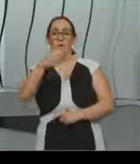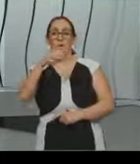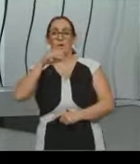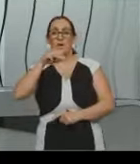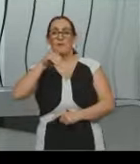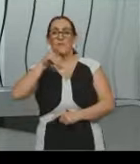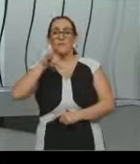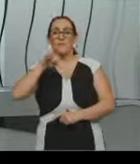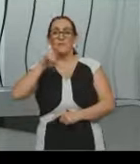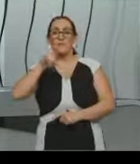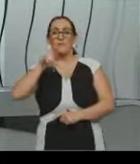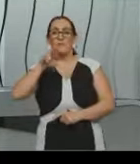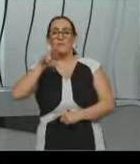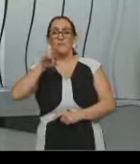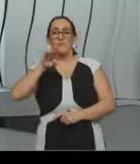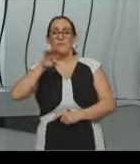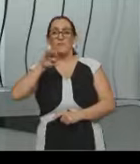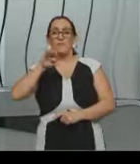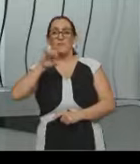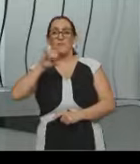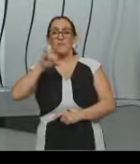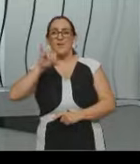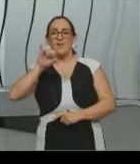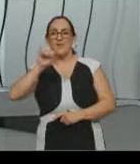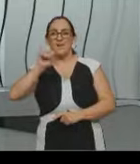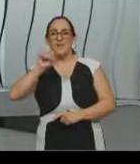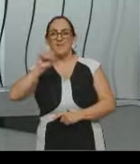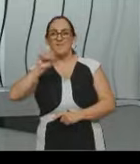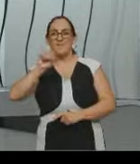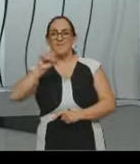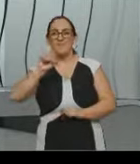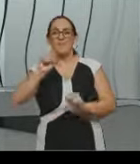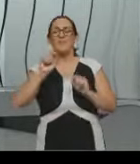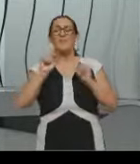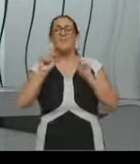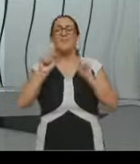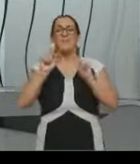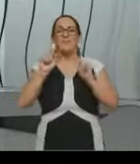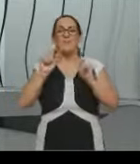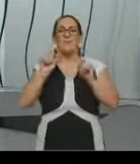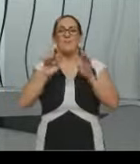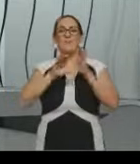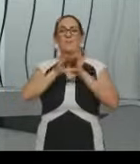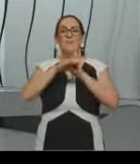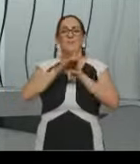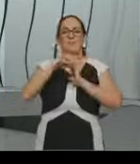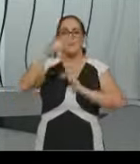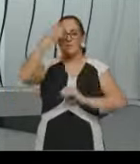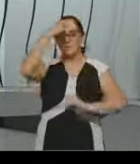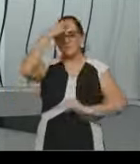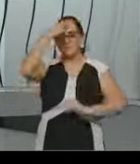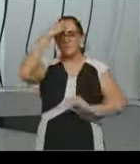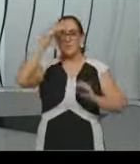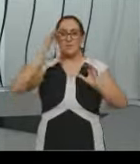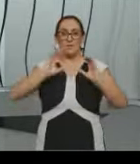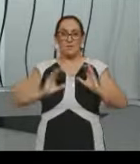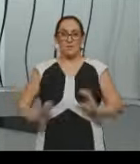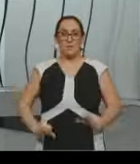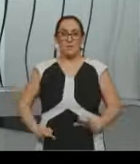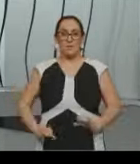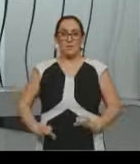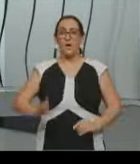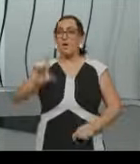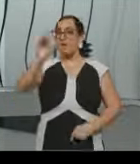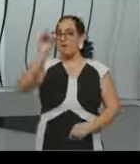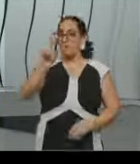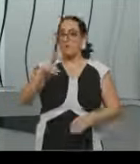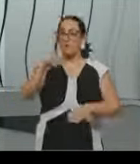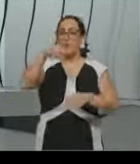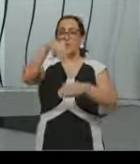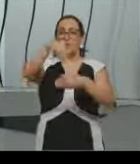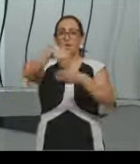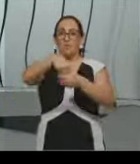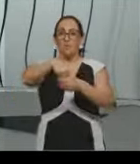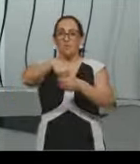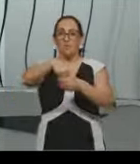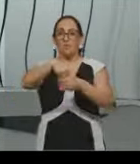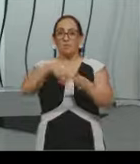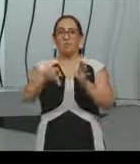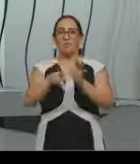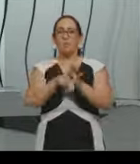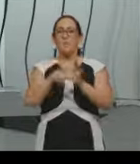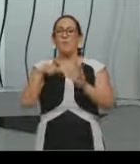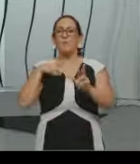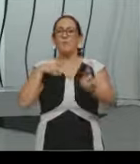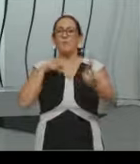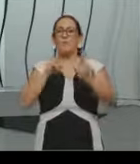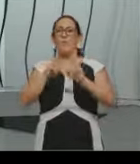o conceito de cidadania e o direito ao voto, ele está muito relacionado a pessoa possuir bens, vamos dizer